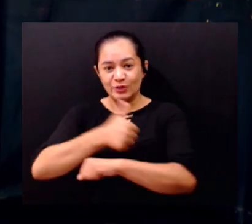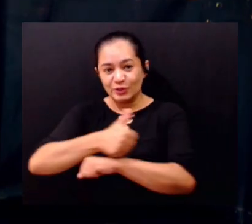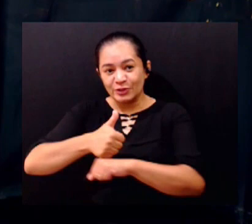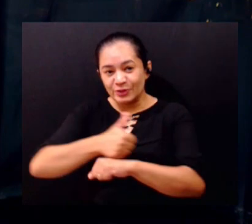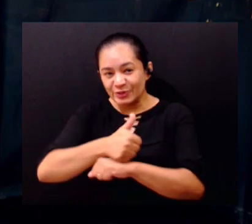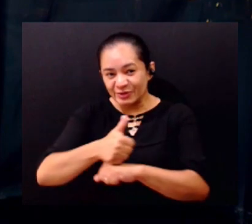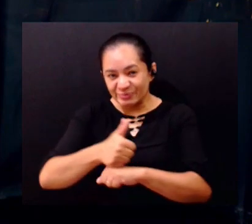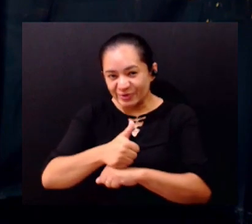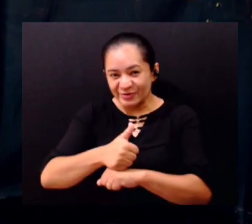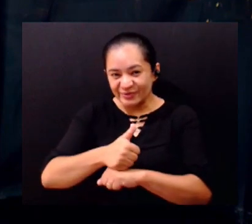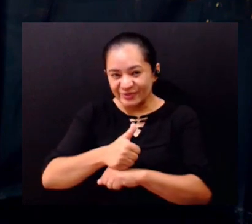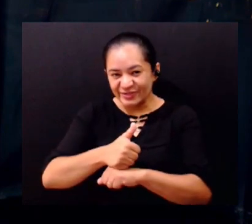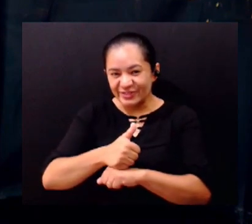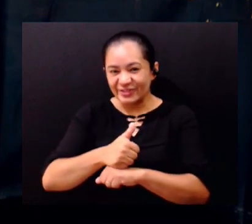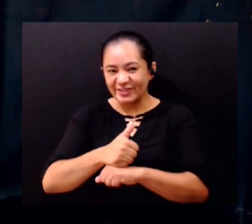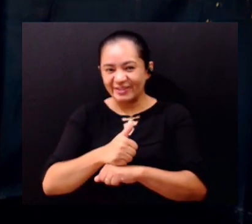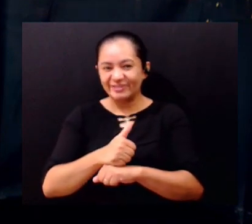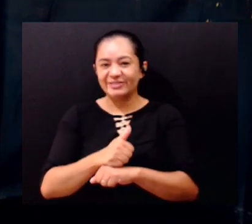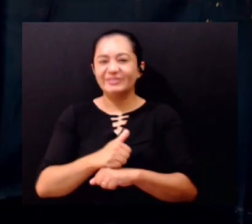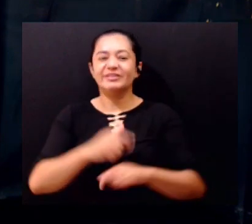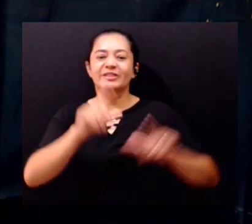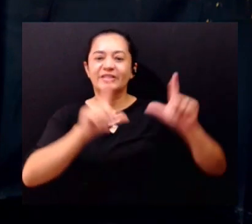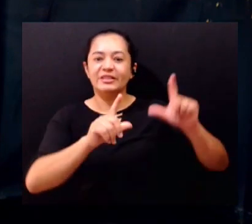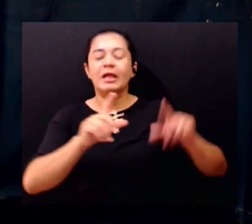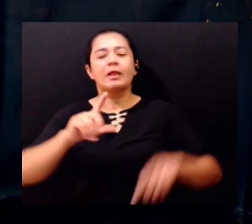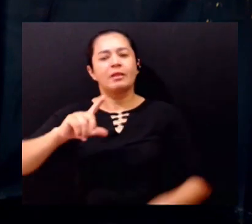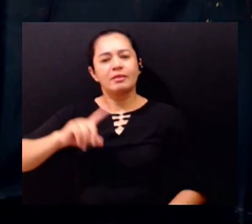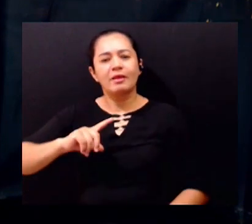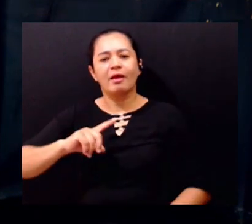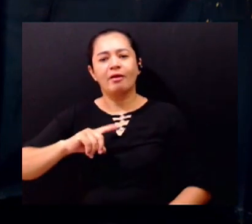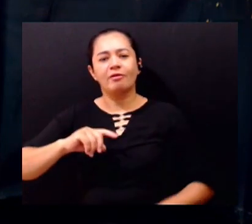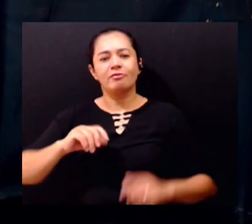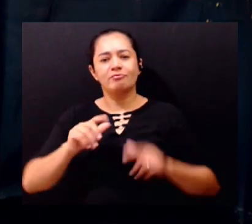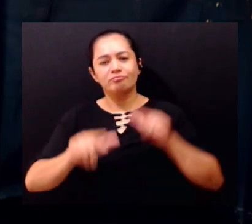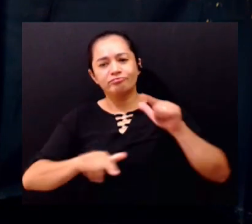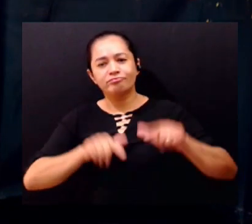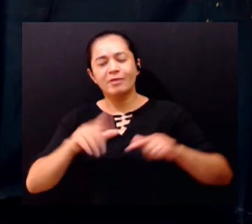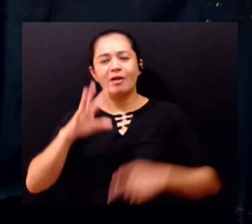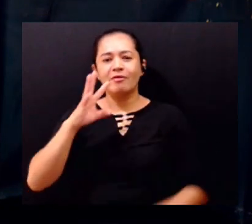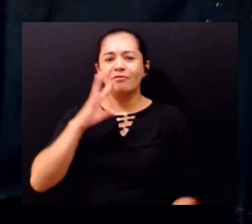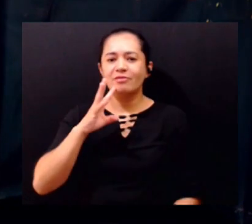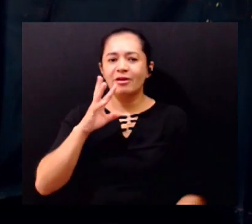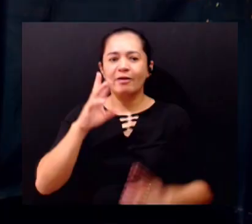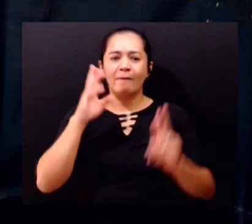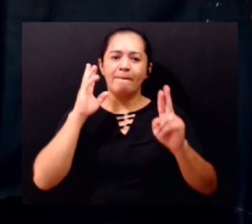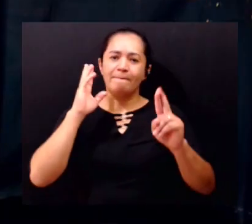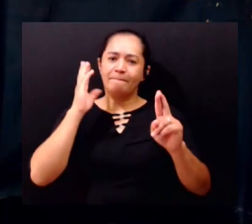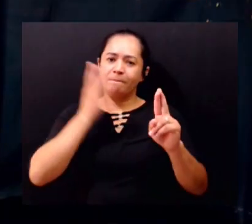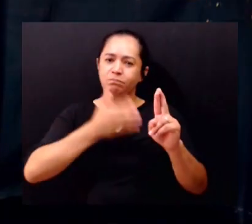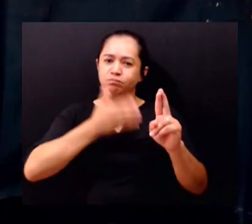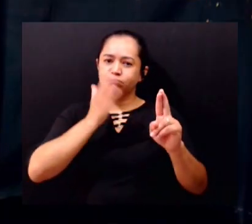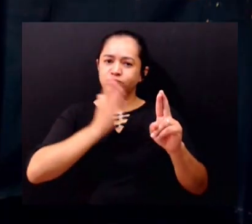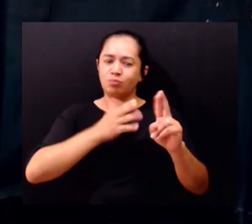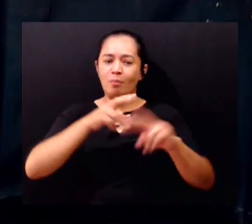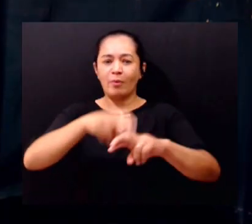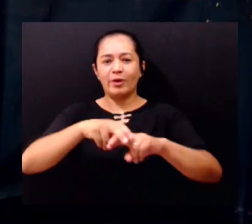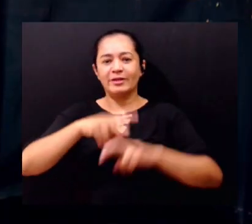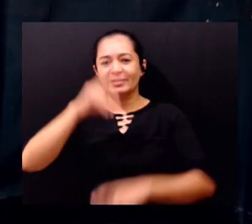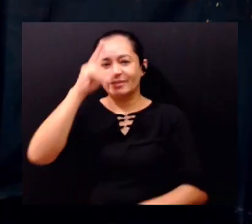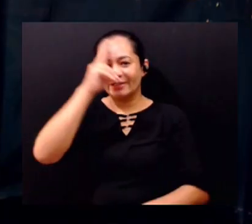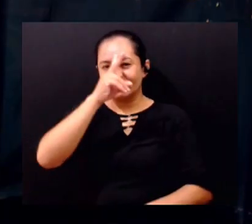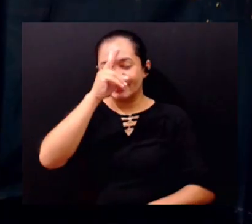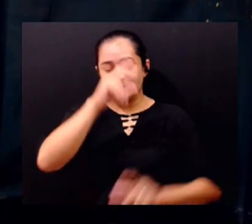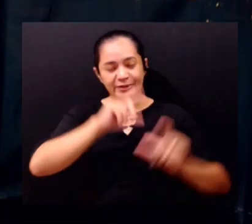bem legal nas bibliotecas referente à questão da história em quadrinho, né? E em comemoração